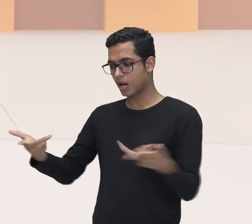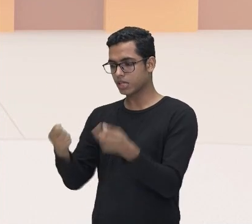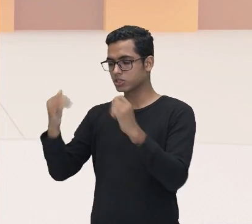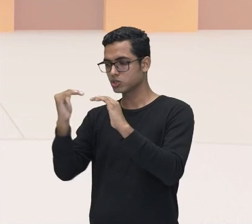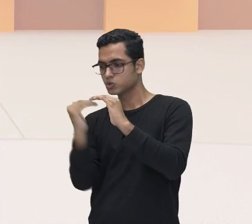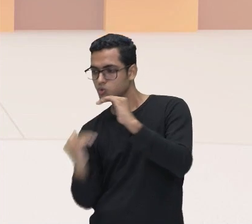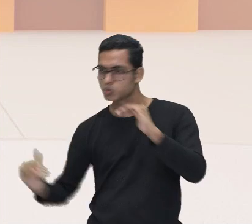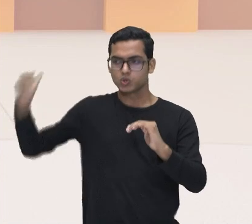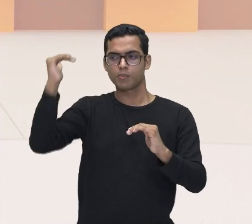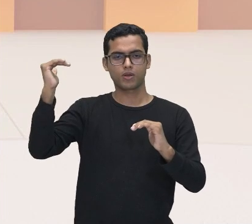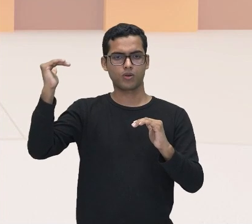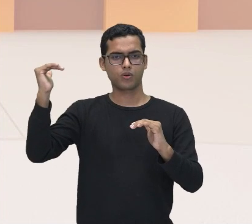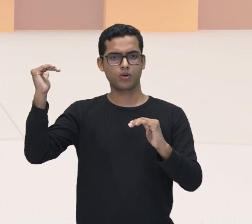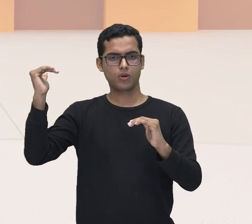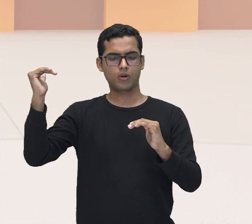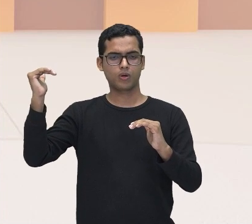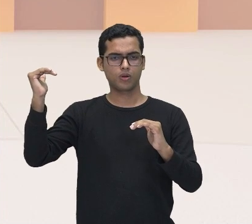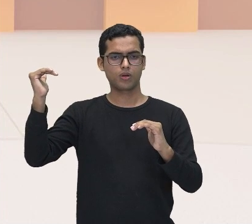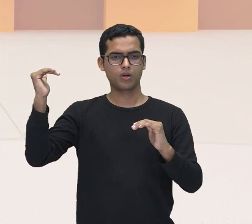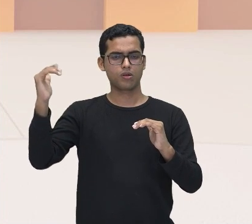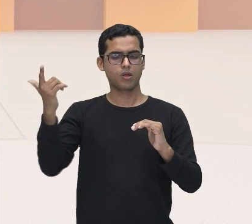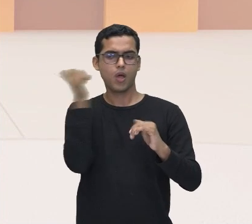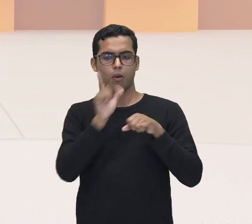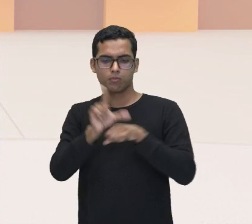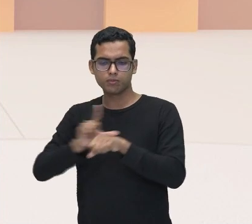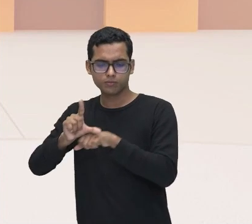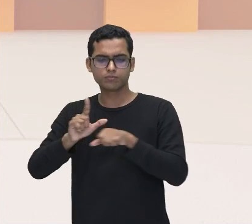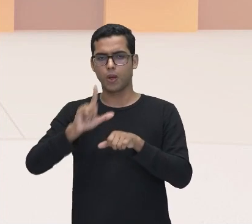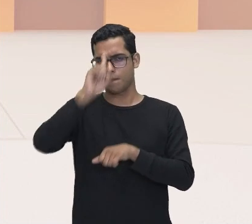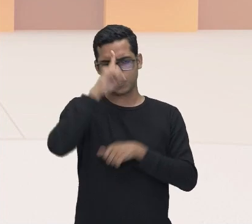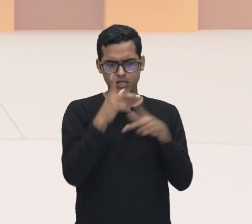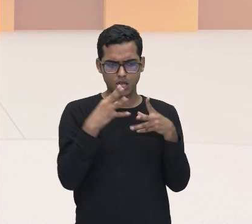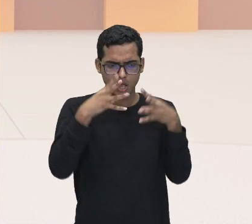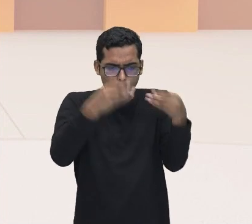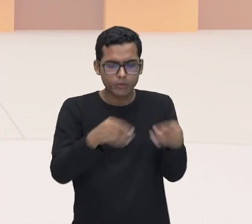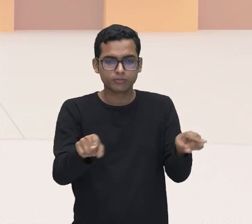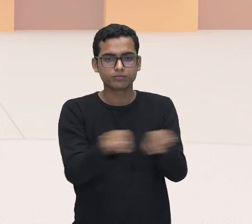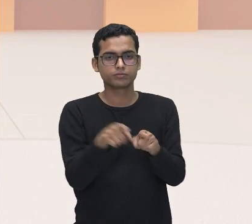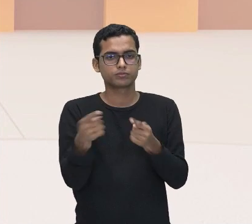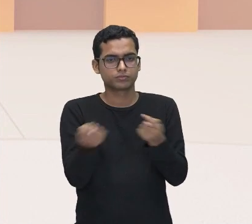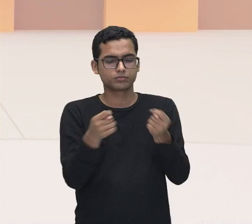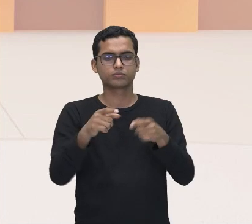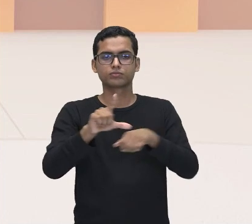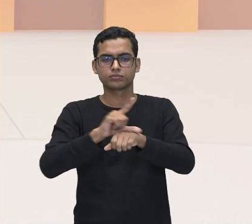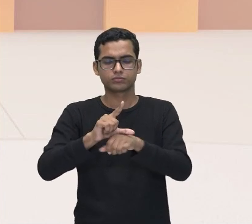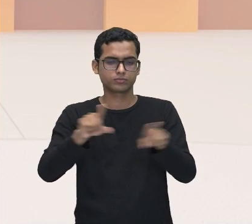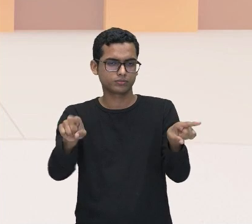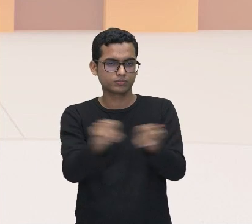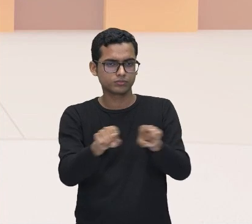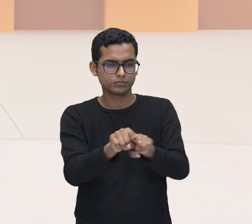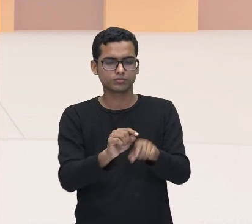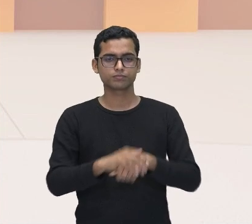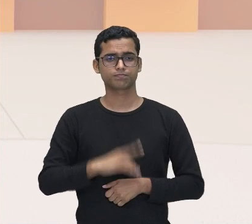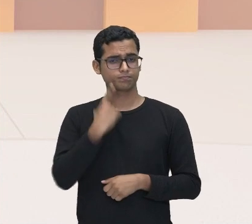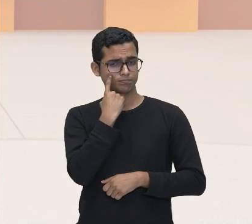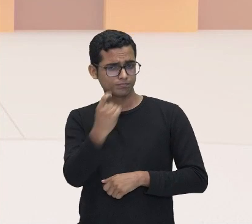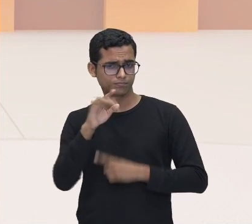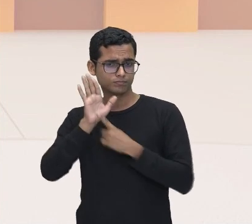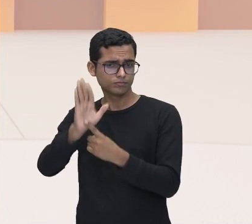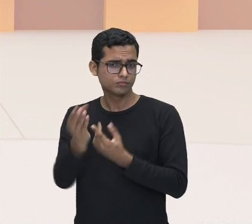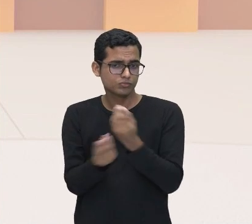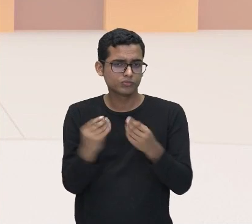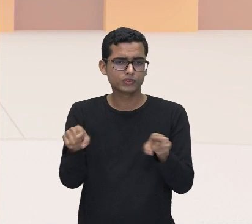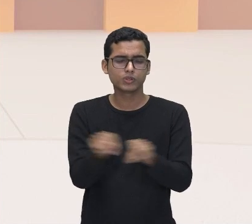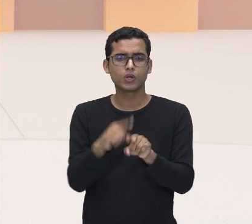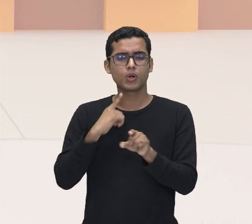lhe permite exercer liderança ou controle sobre eles. Interessante a gente chamar a atenção aqui, porque essa